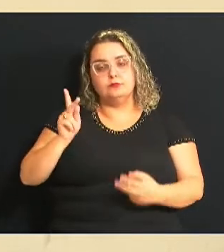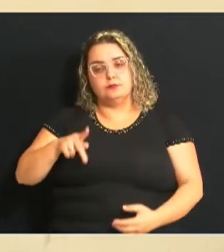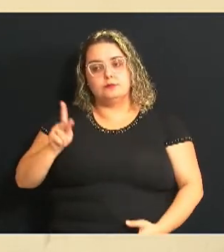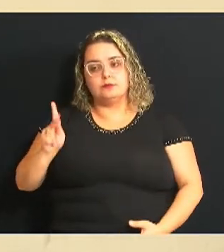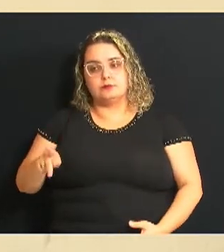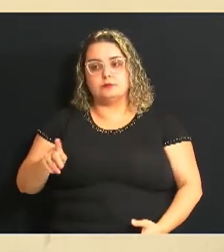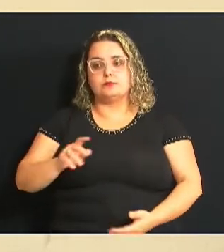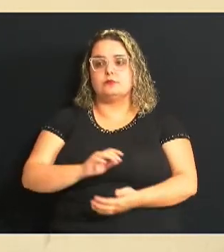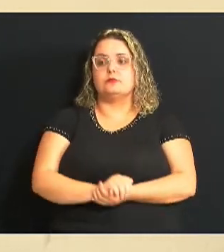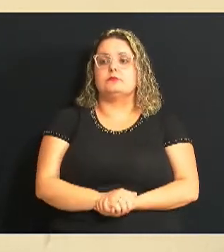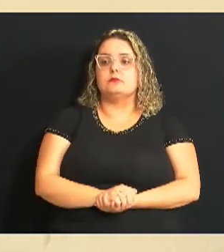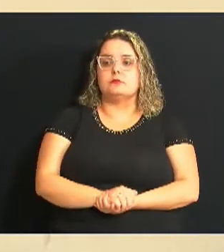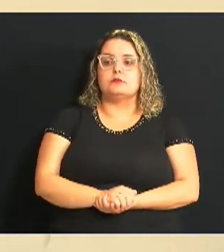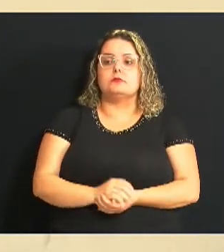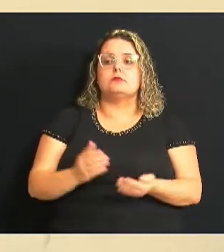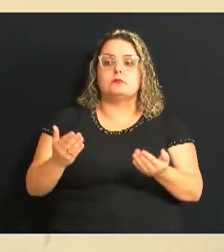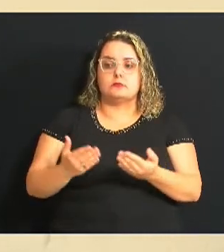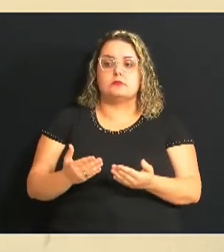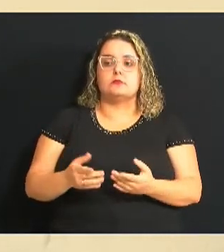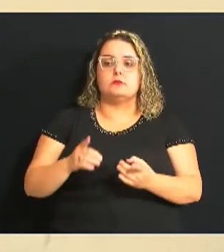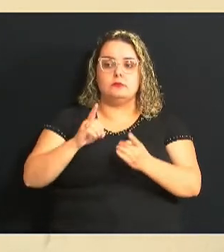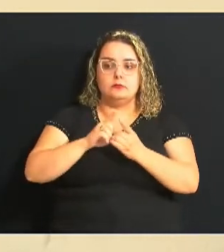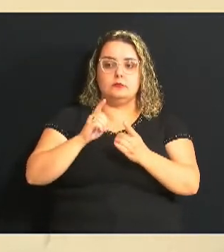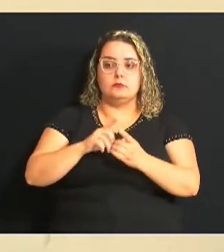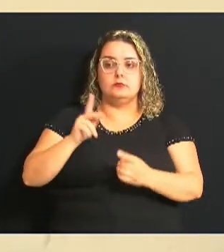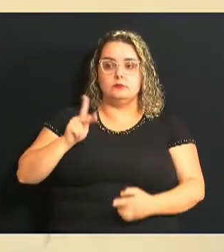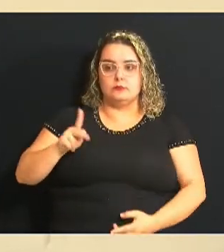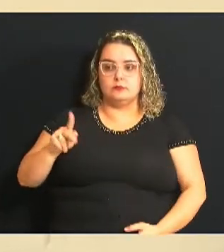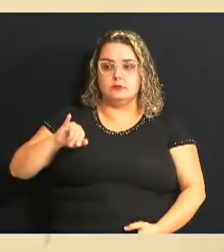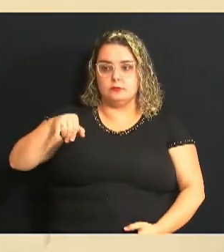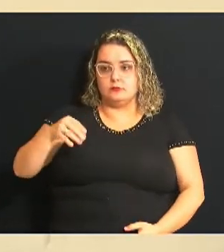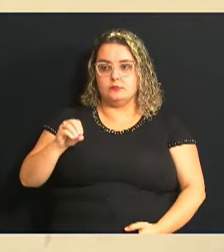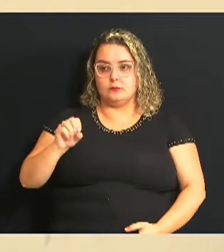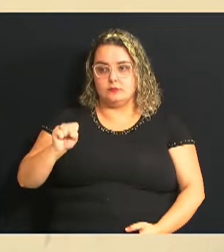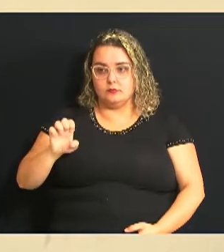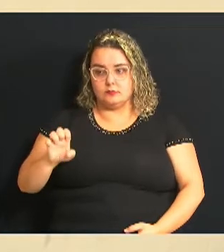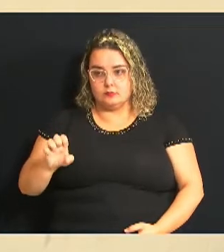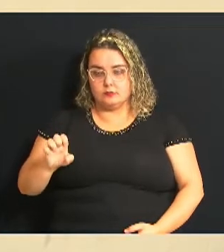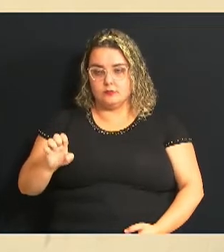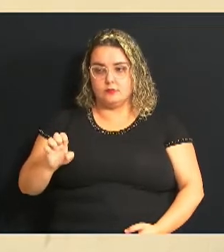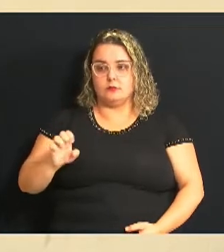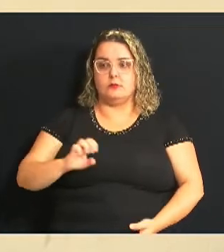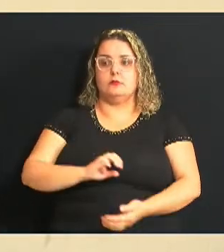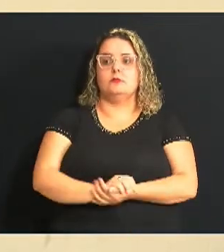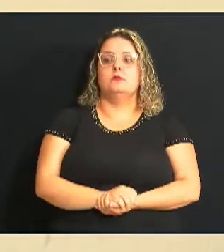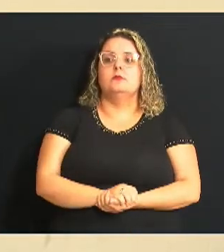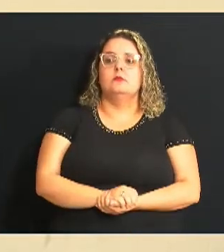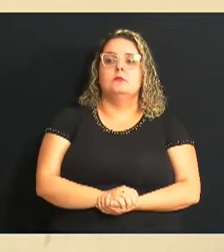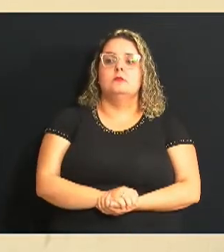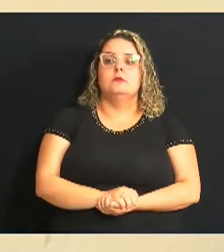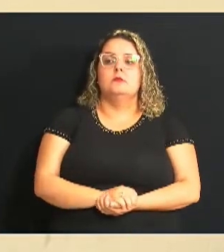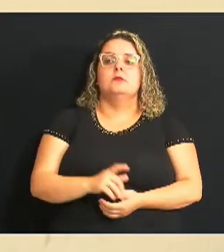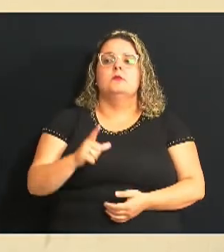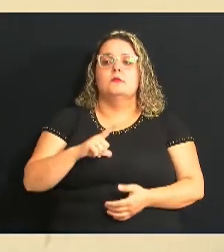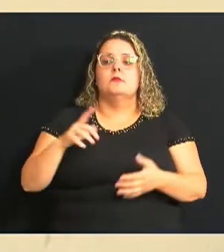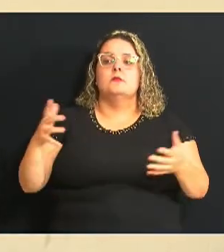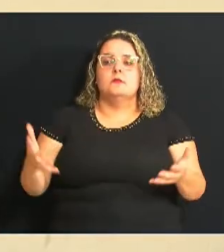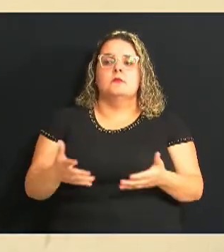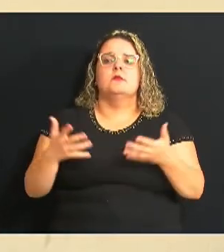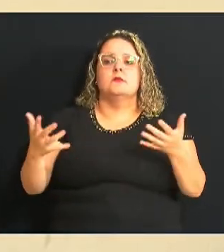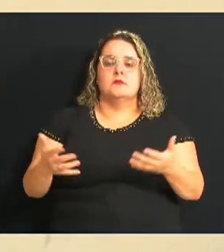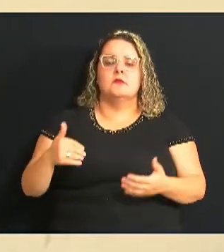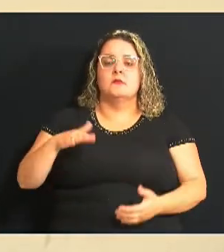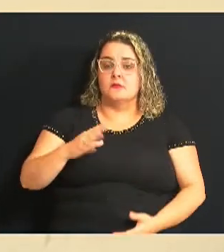estão aqui contemplados. O professor José Luiz Trinquinato, que tem se dedicado há mais de